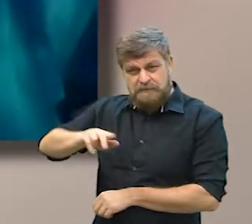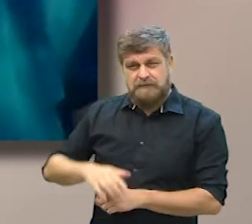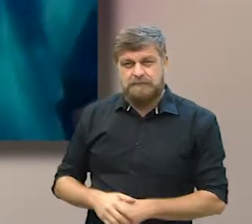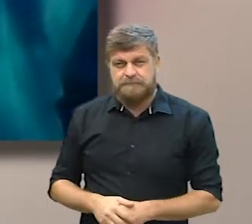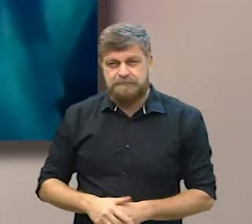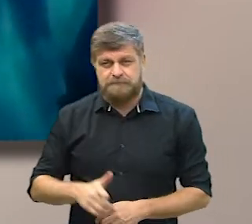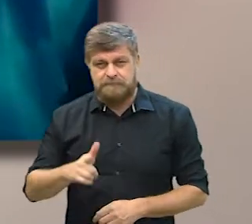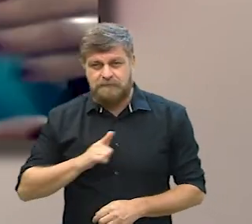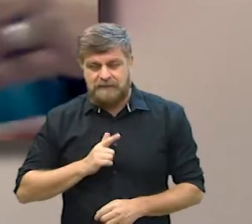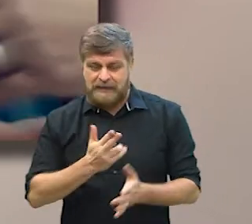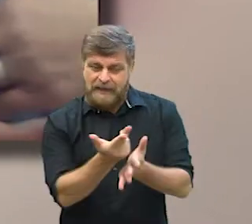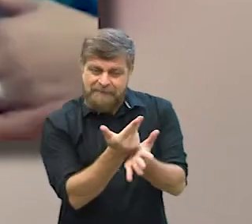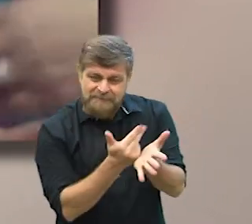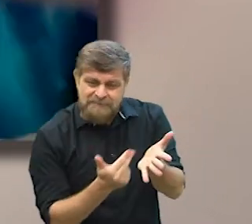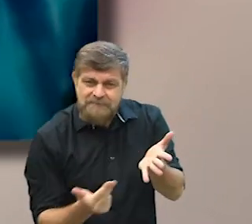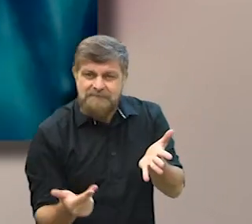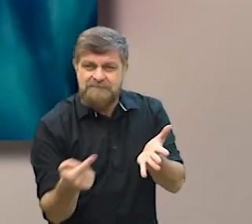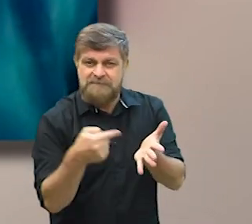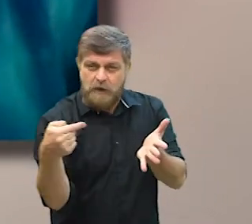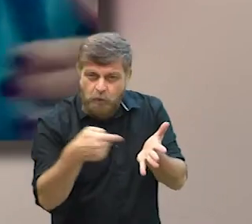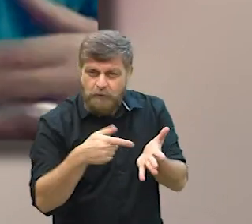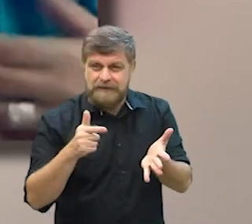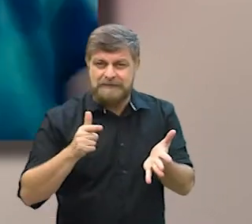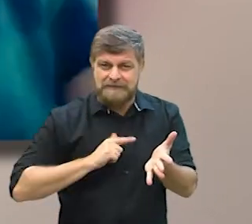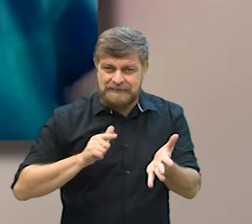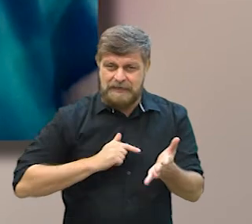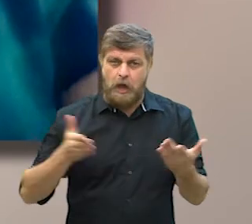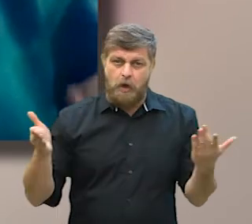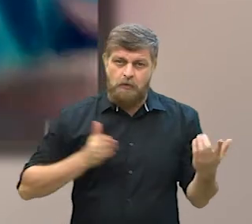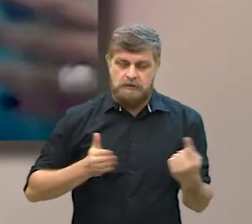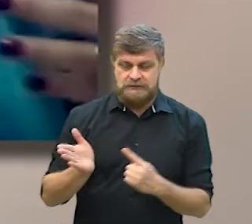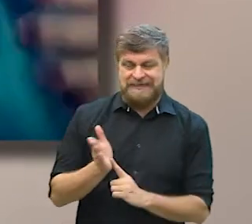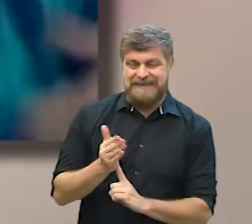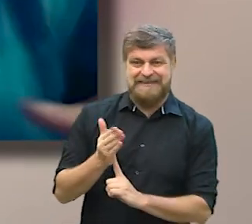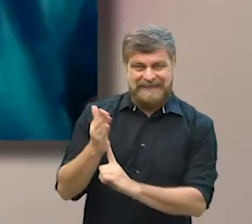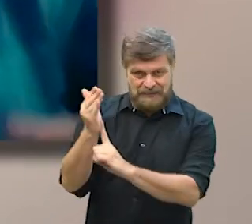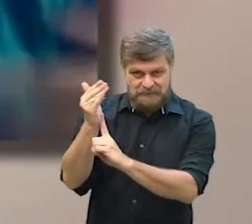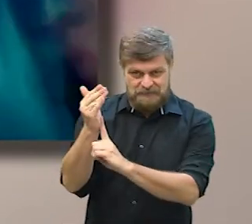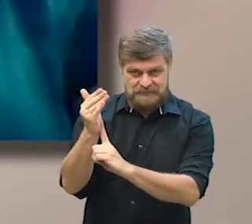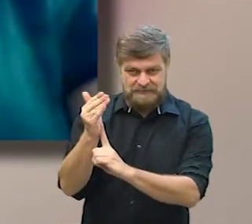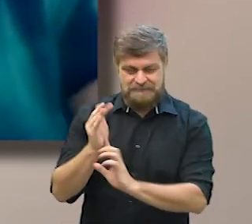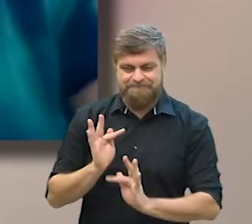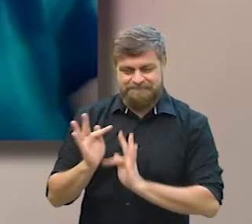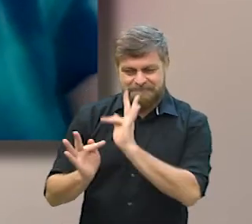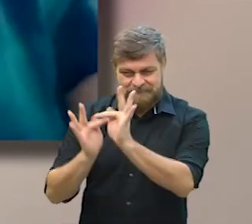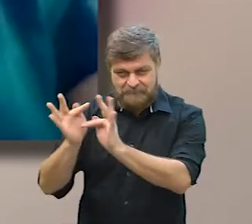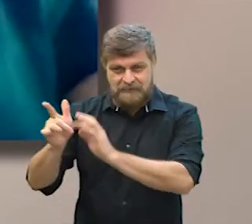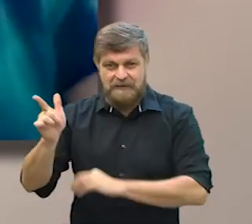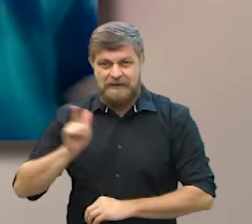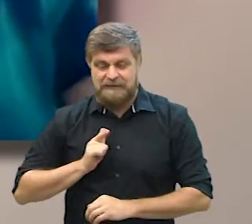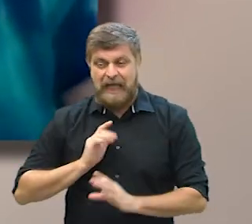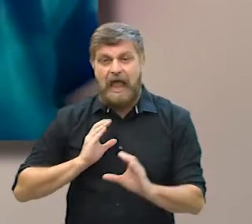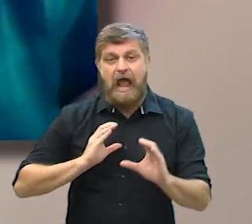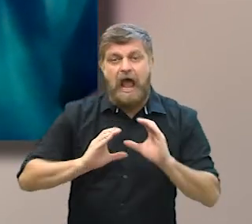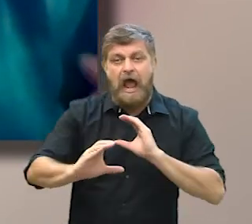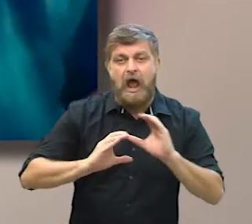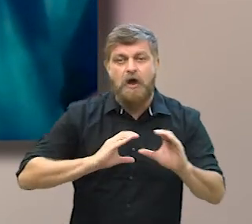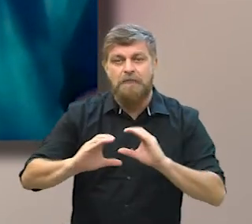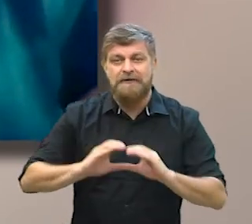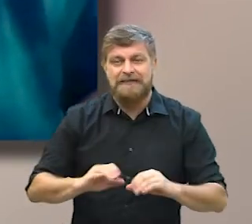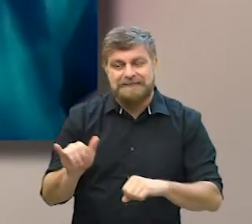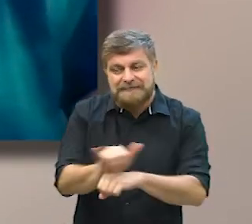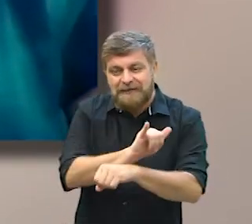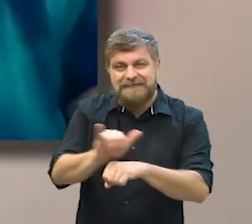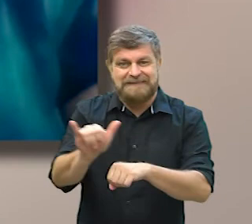outro recurso, que é através de figuras. Existem recursos hoje dentro da tecnologia para desenvolver